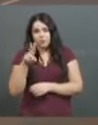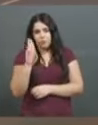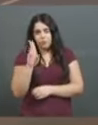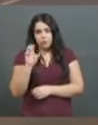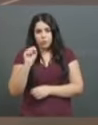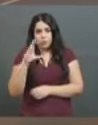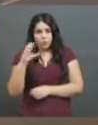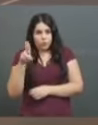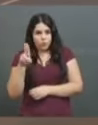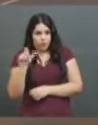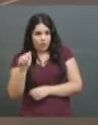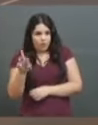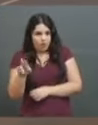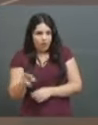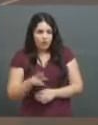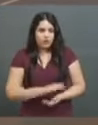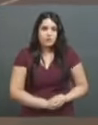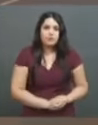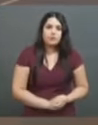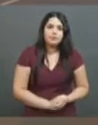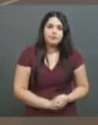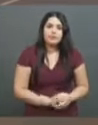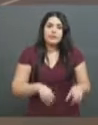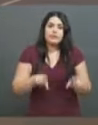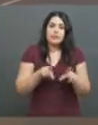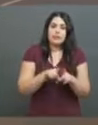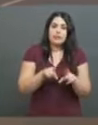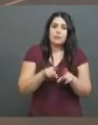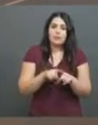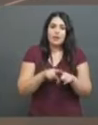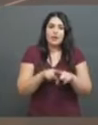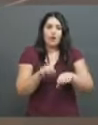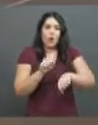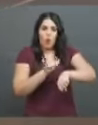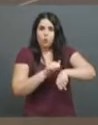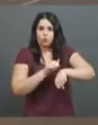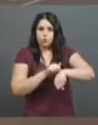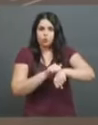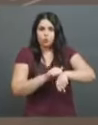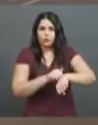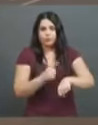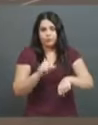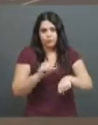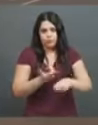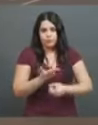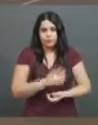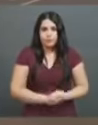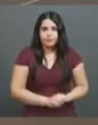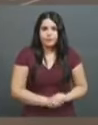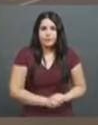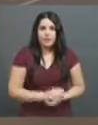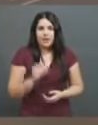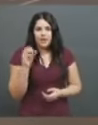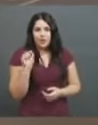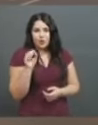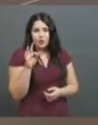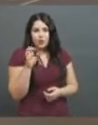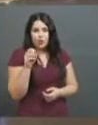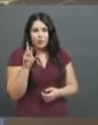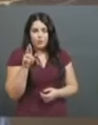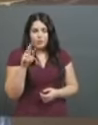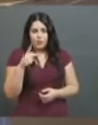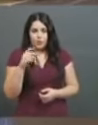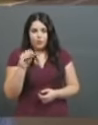também o processo de perda de massa óssea, de carga óssea, que é o princípio da osteoporose, né? Que no caso é a